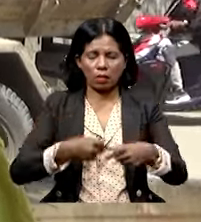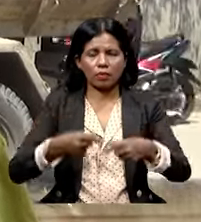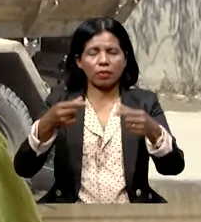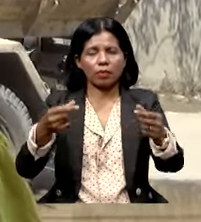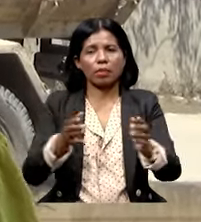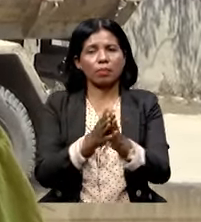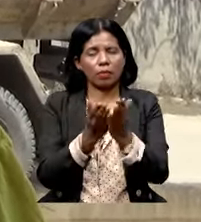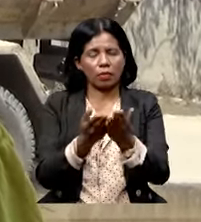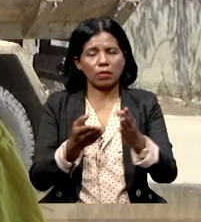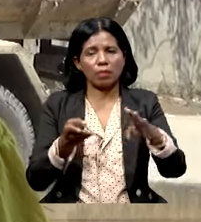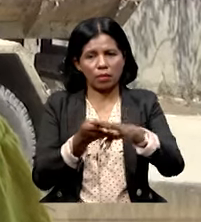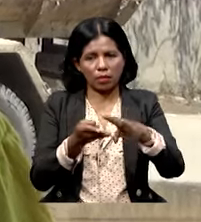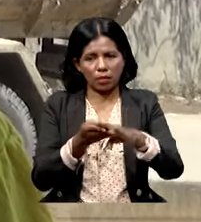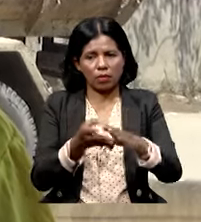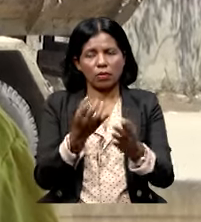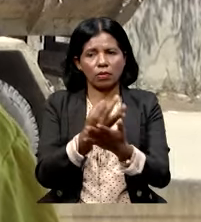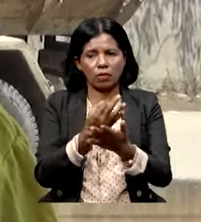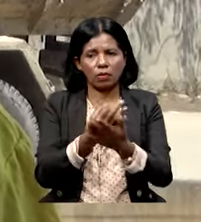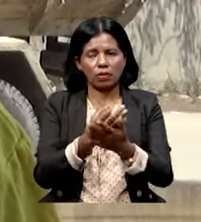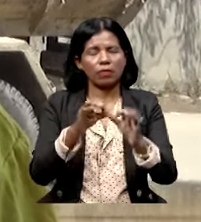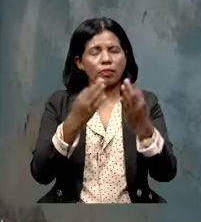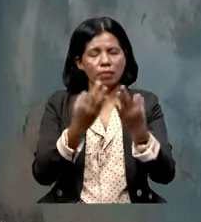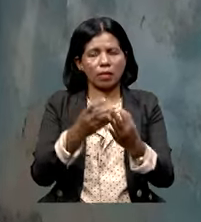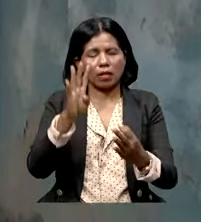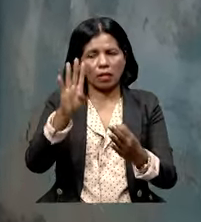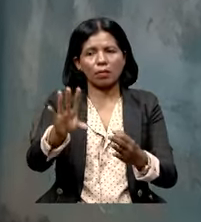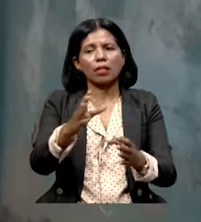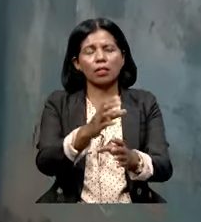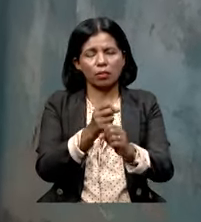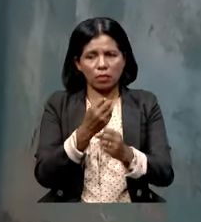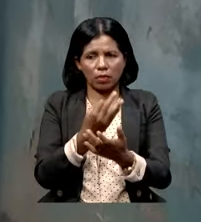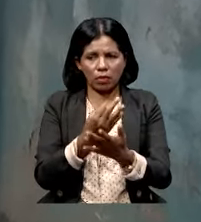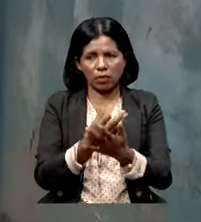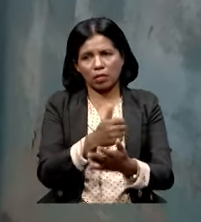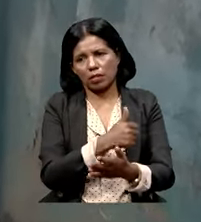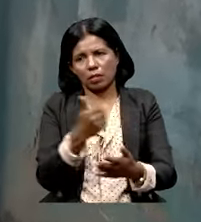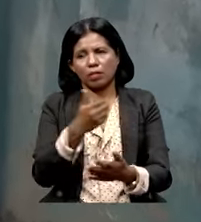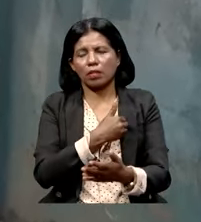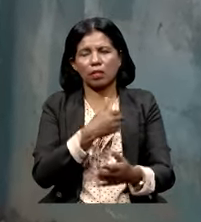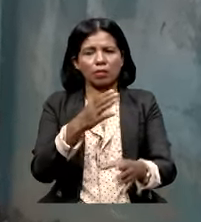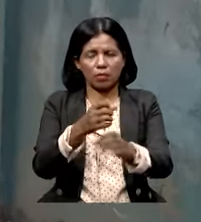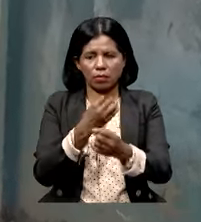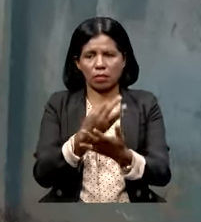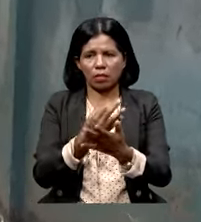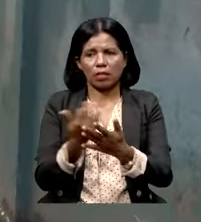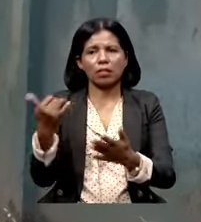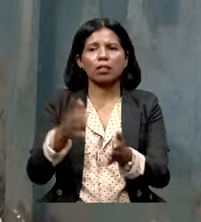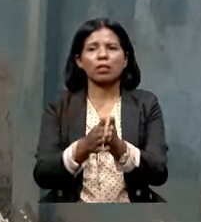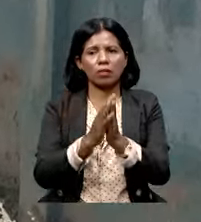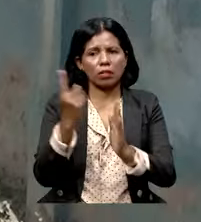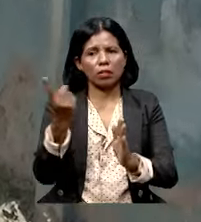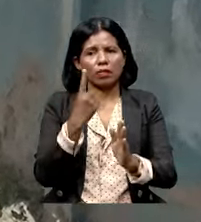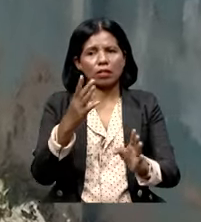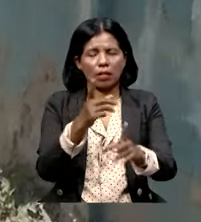hotu osan baru makain hat maksimo ana i baru maksira maksimo osa ne be sila izi ne patin keta